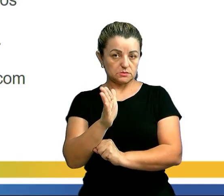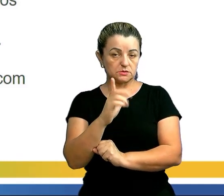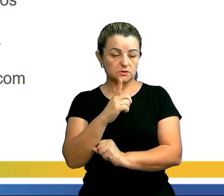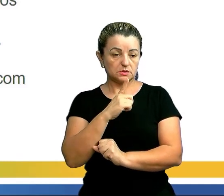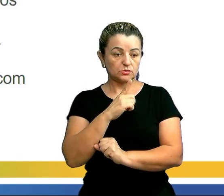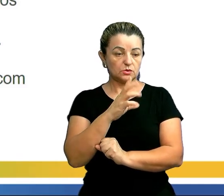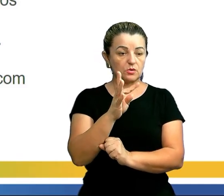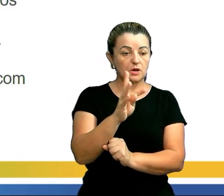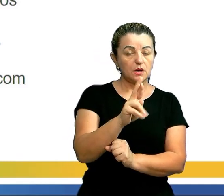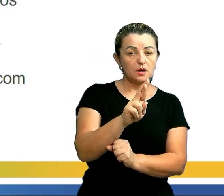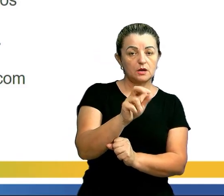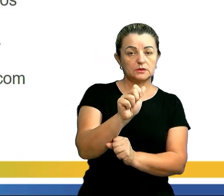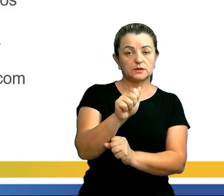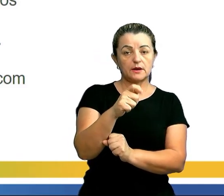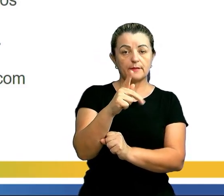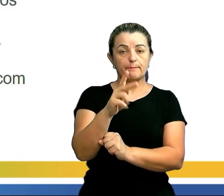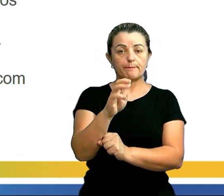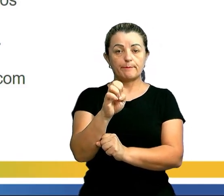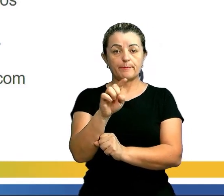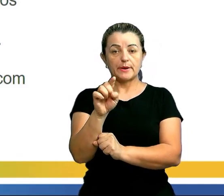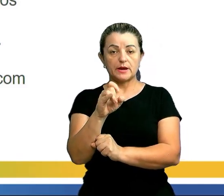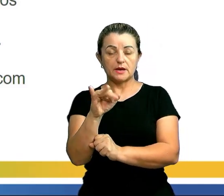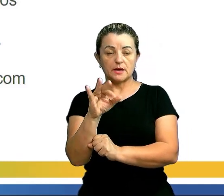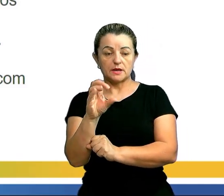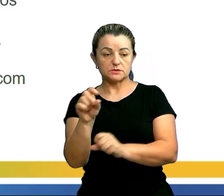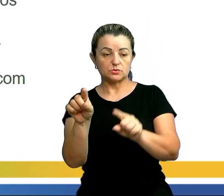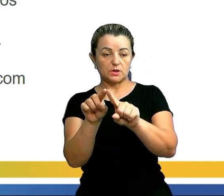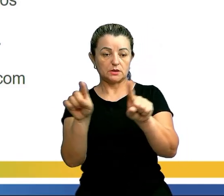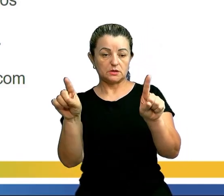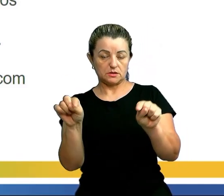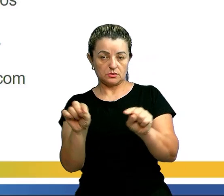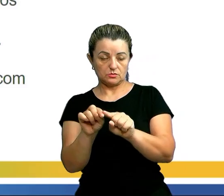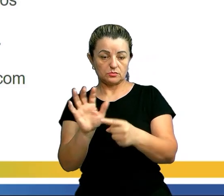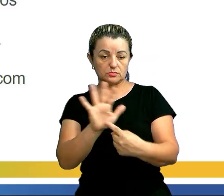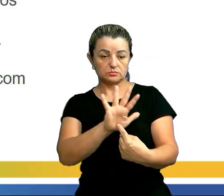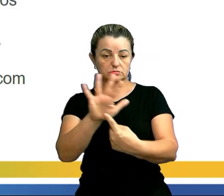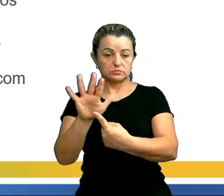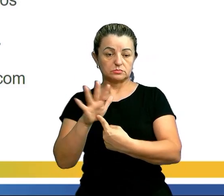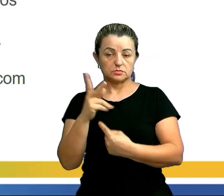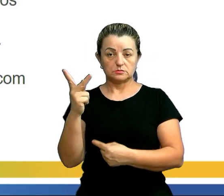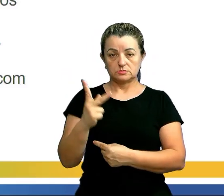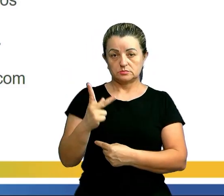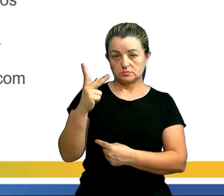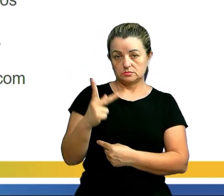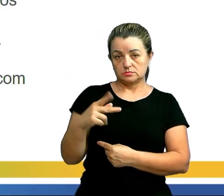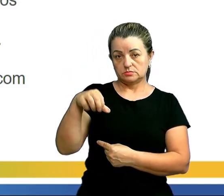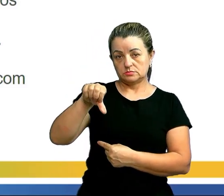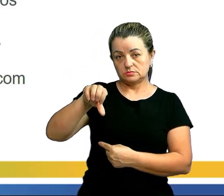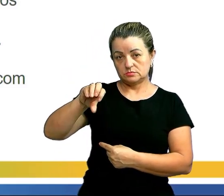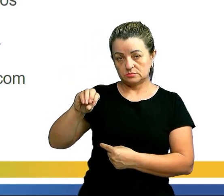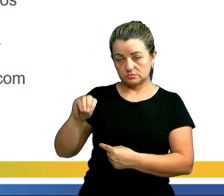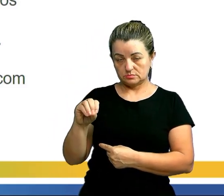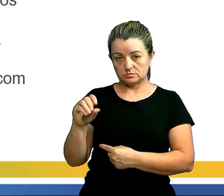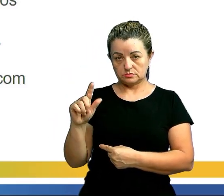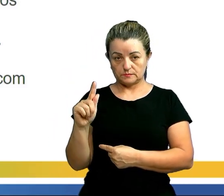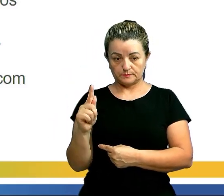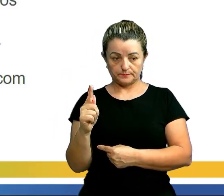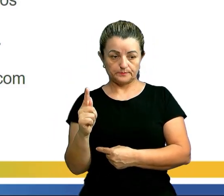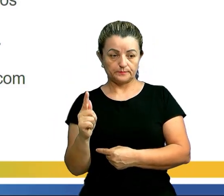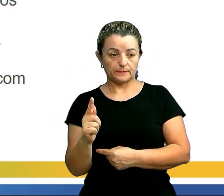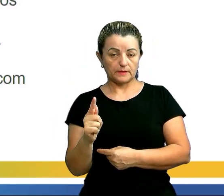trapézio retângulo, quando apresenta dois ângulos de 90, trapézio isósceles, também chamado de trapézio simétrico,